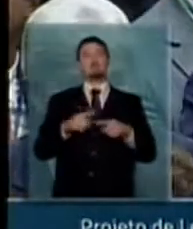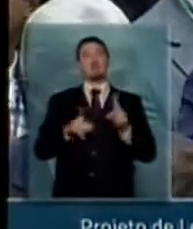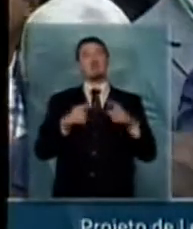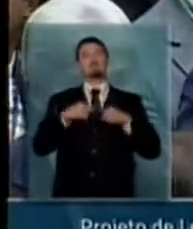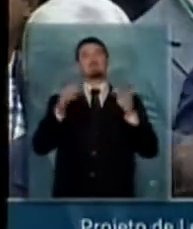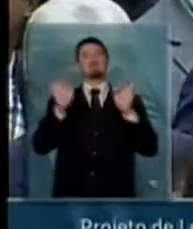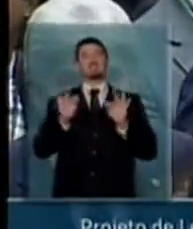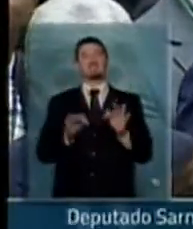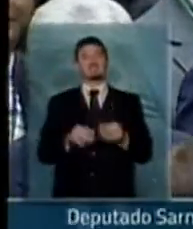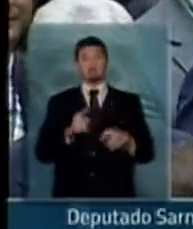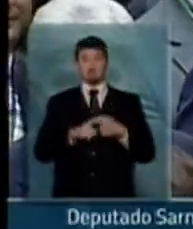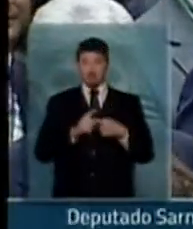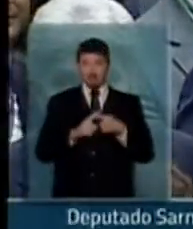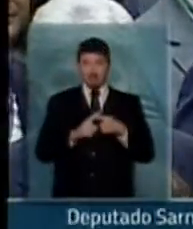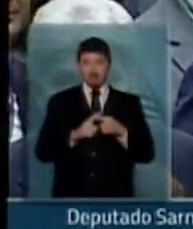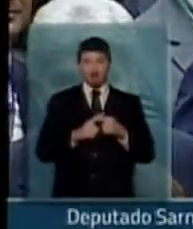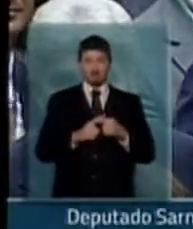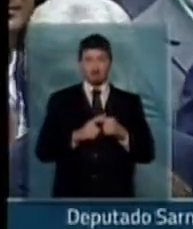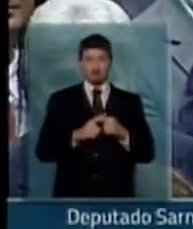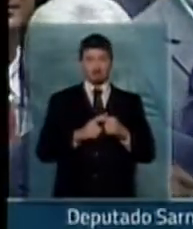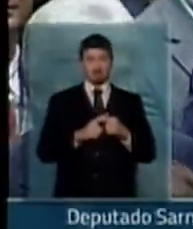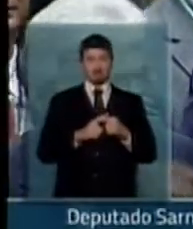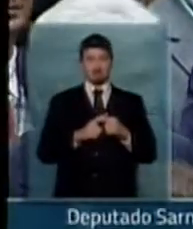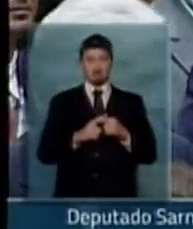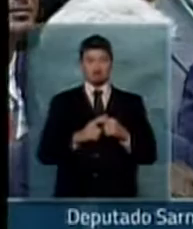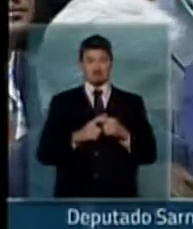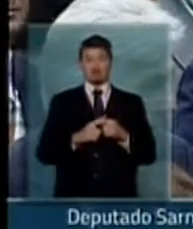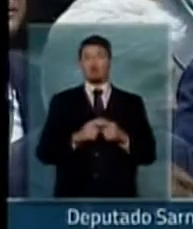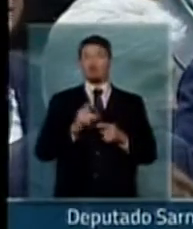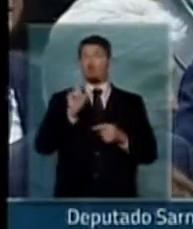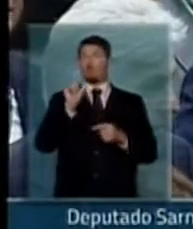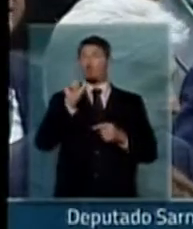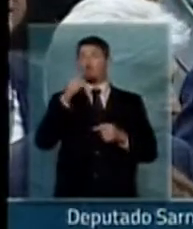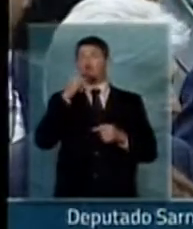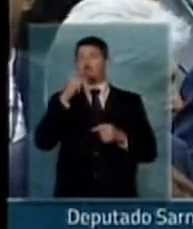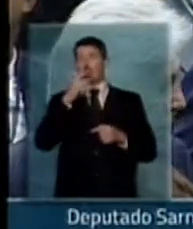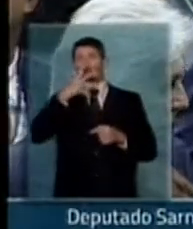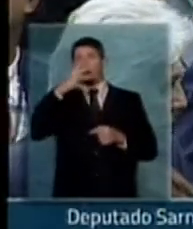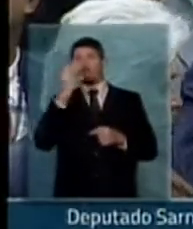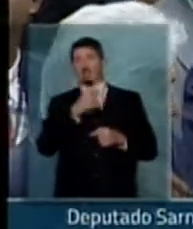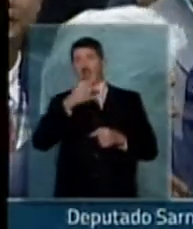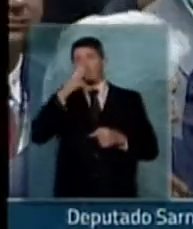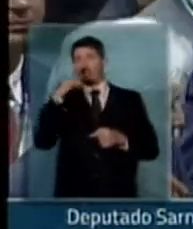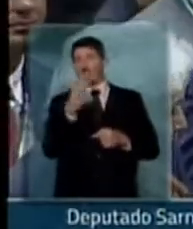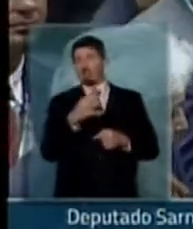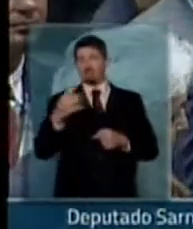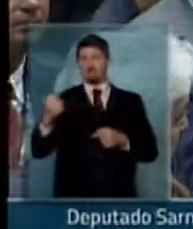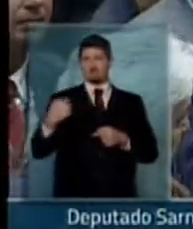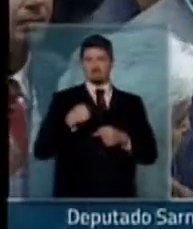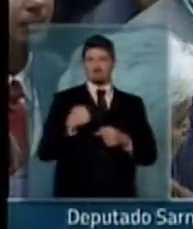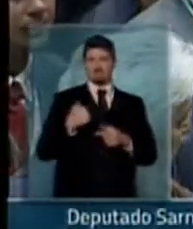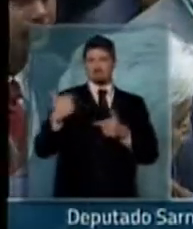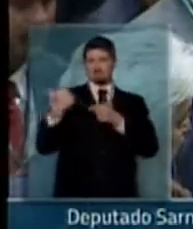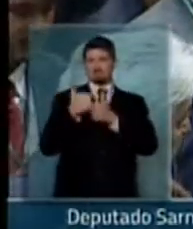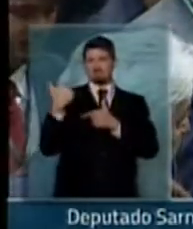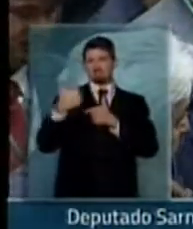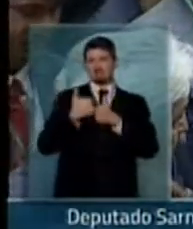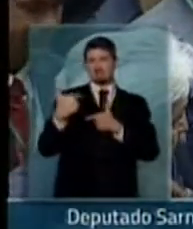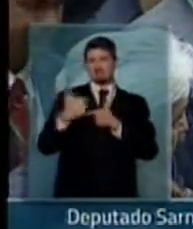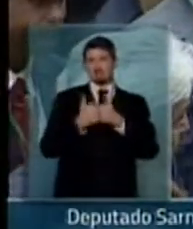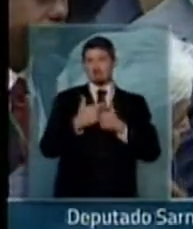feliz. Porque as palavras insultuosas daqueles que não têm